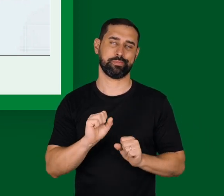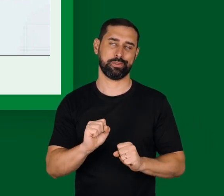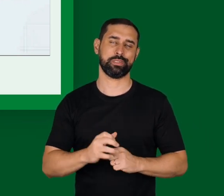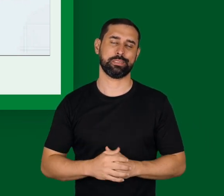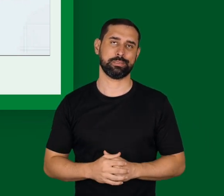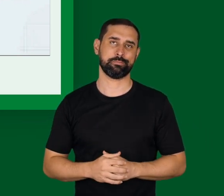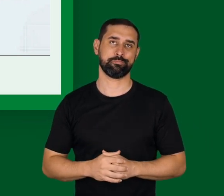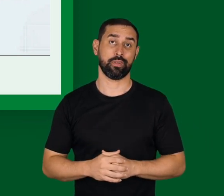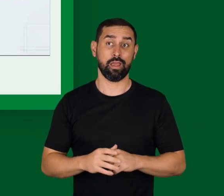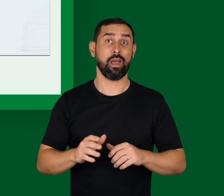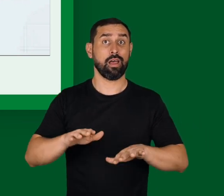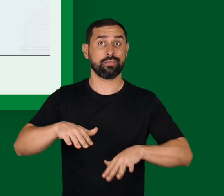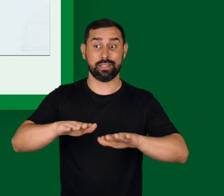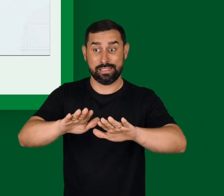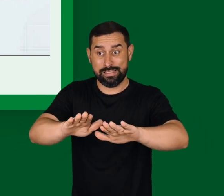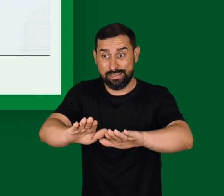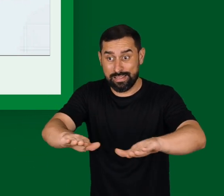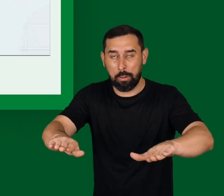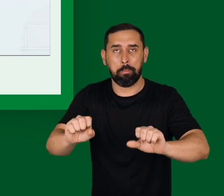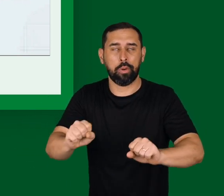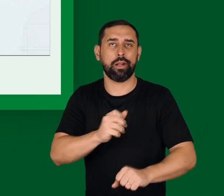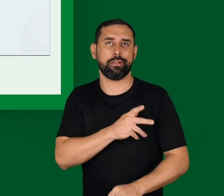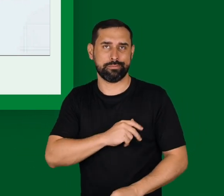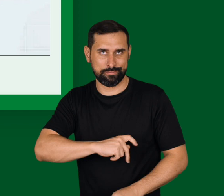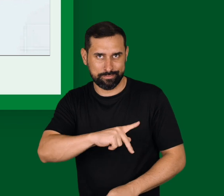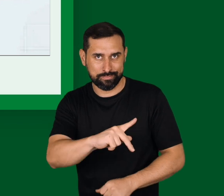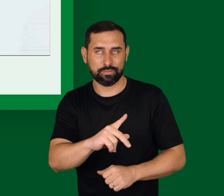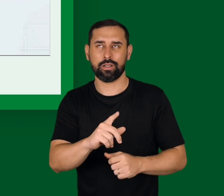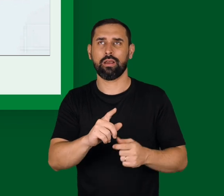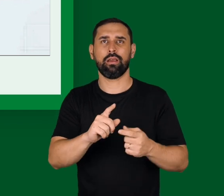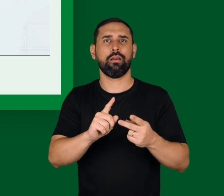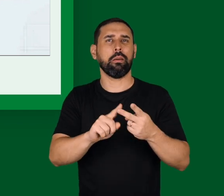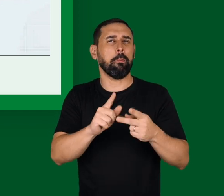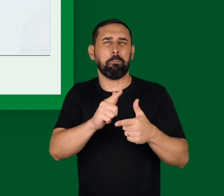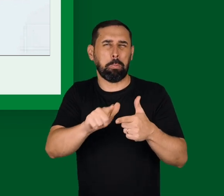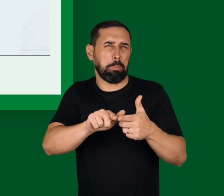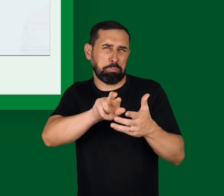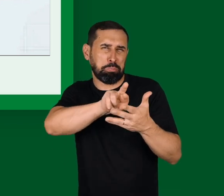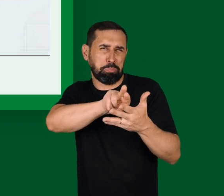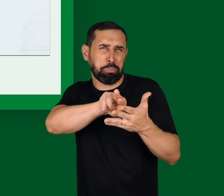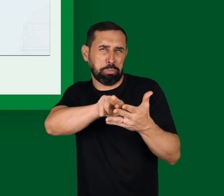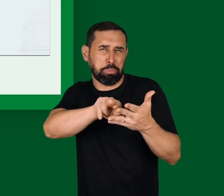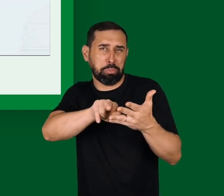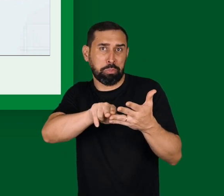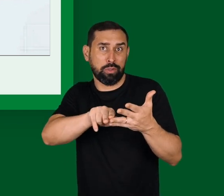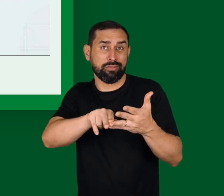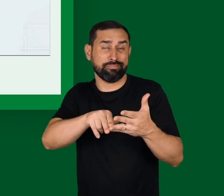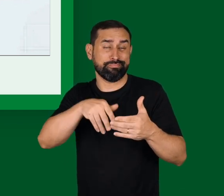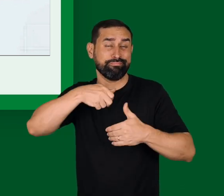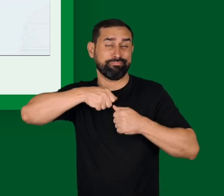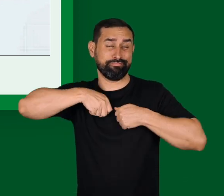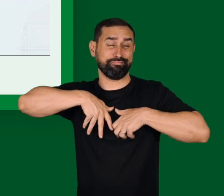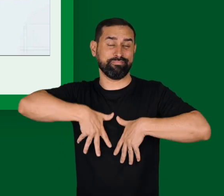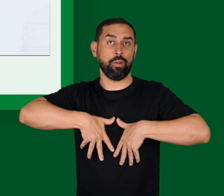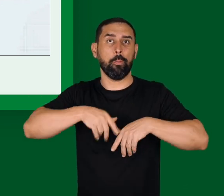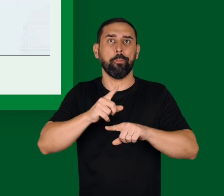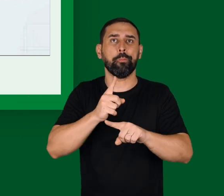ar, que a forma mais comum é o pneumotórax. Lembrando que em crianças muito pequenas, além do pneumotórax, a gente pode